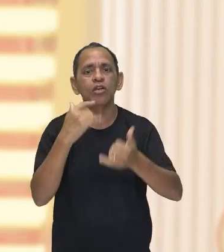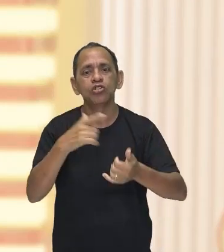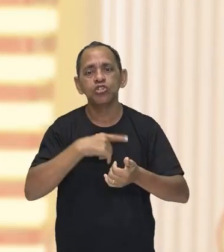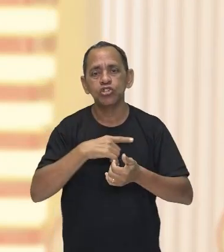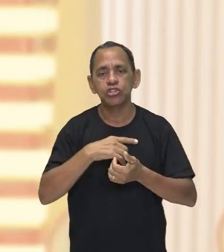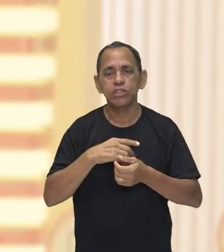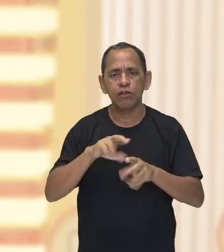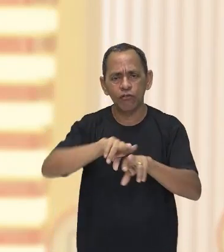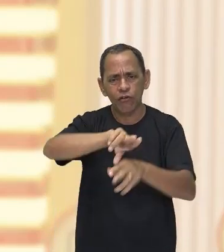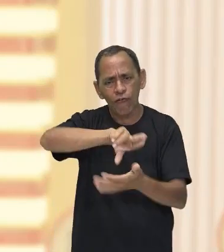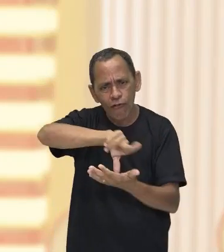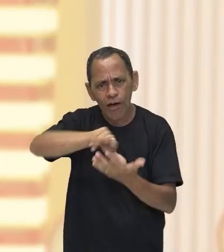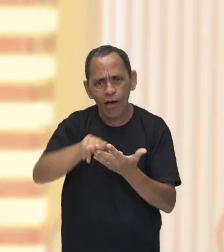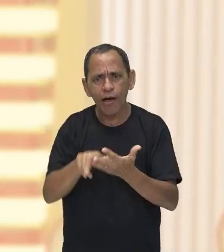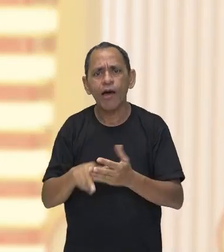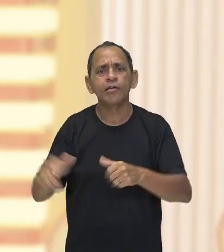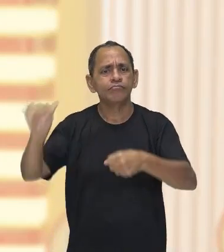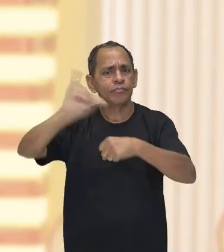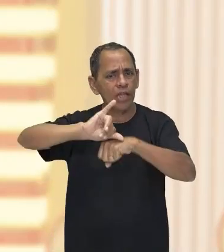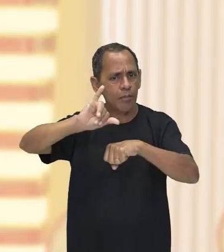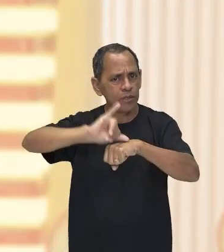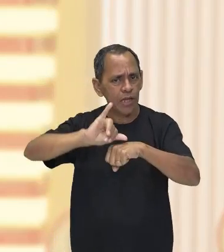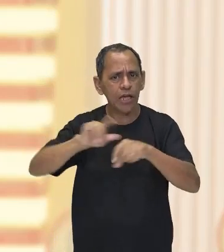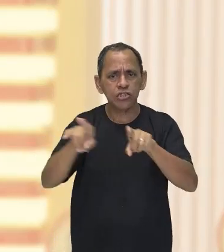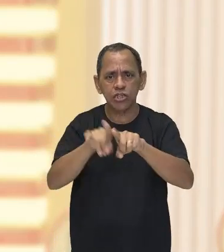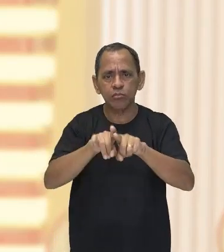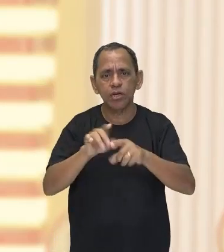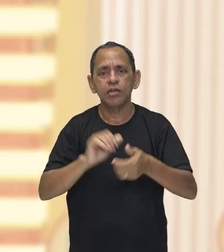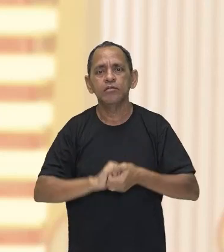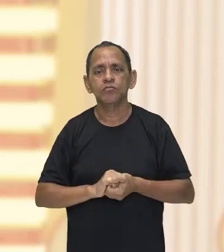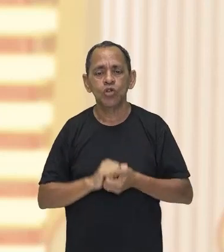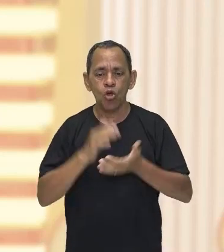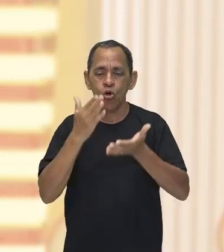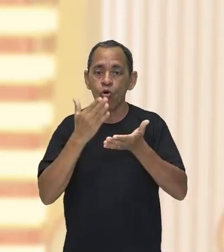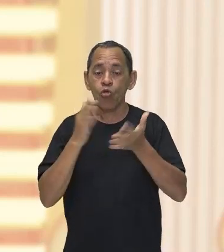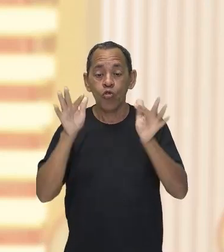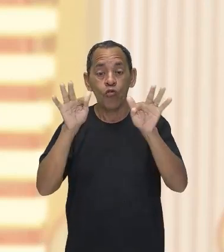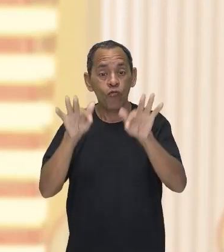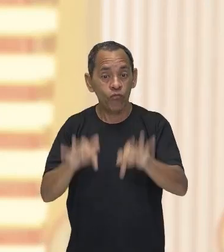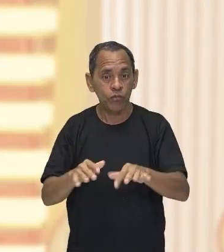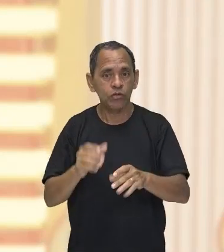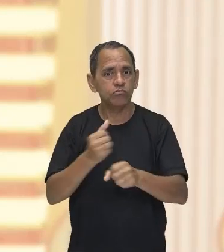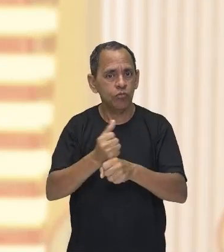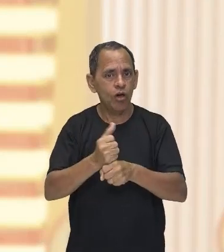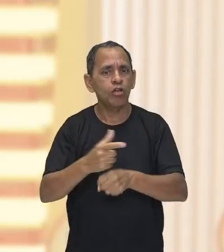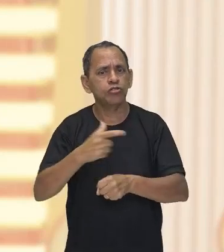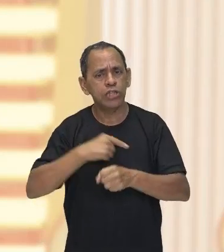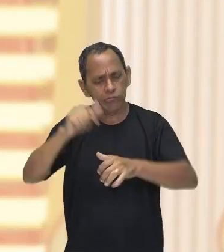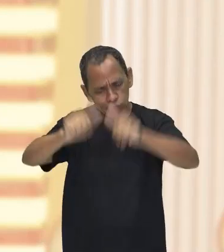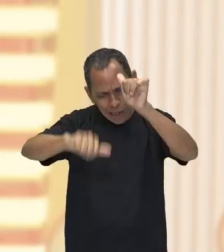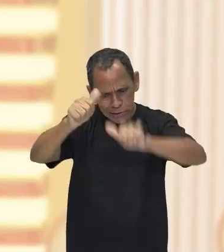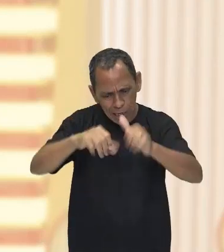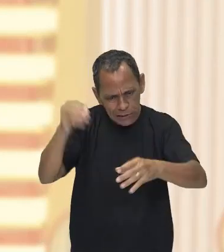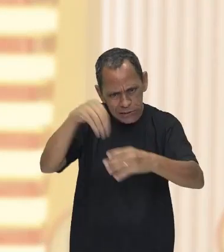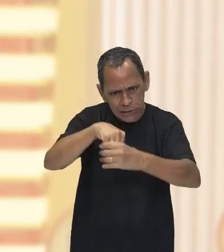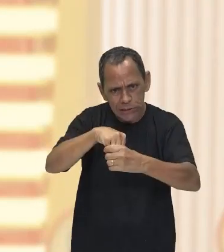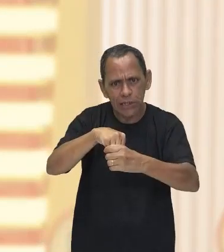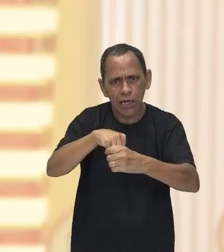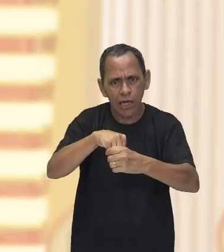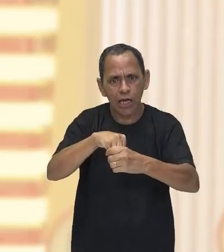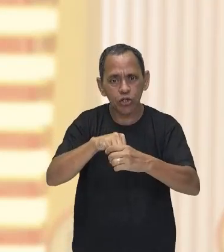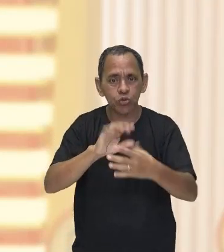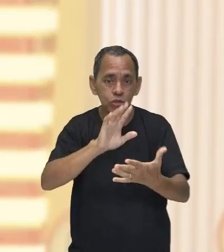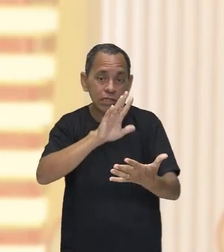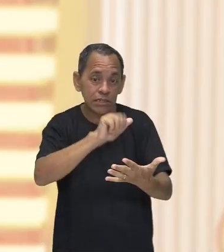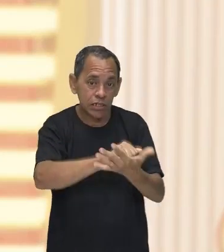E, claro, então, toda finalização de ano, geralmente a gente tem aí essas análises, então, dentro desse Atlas da